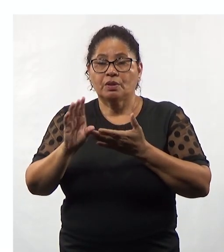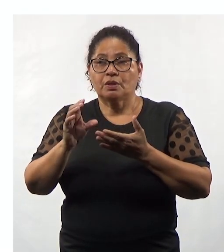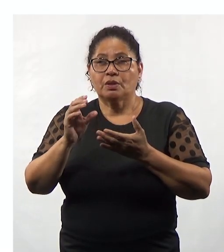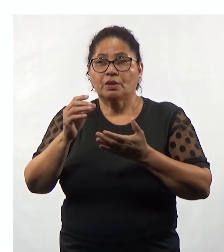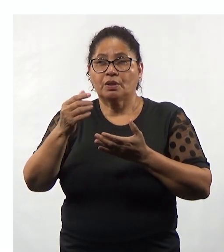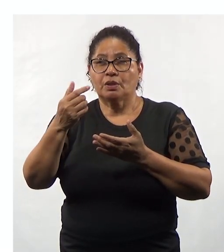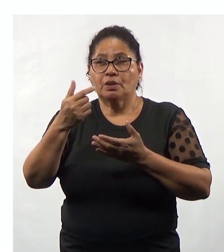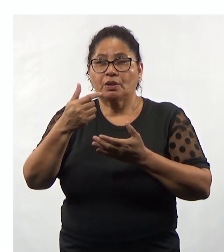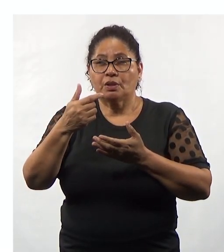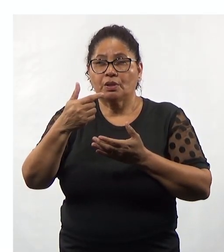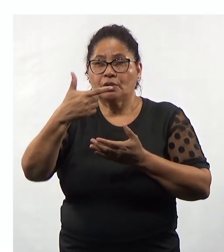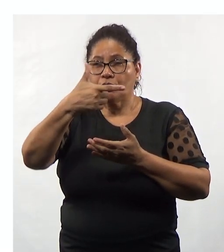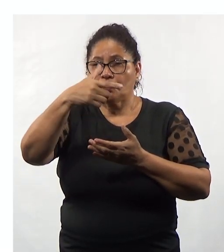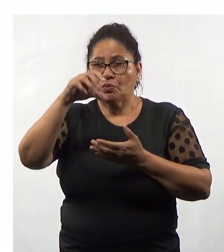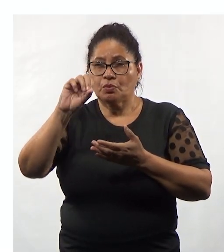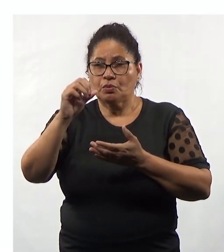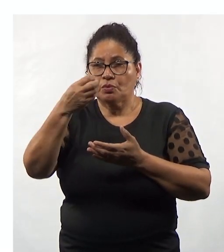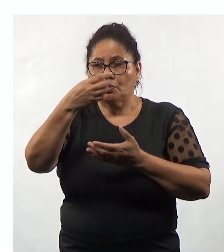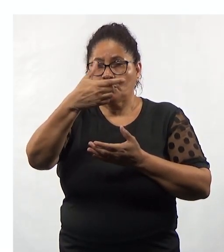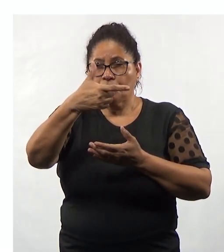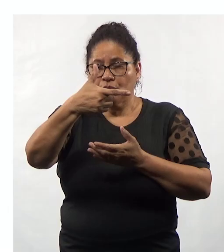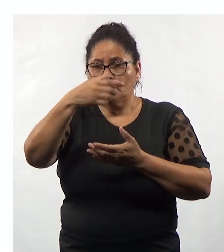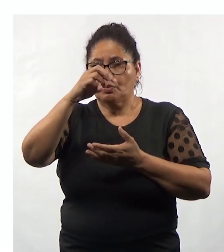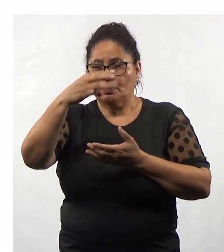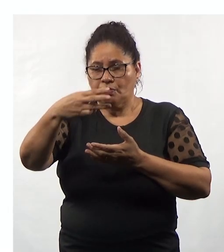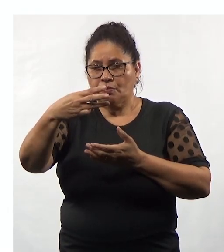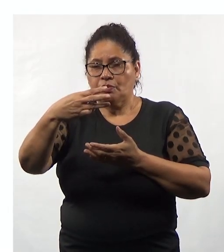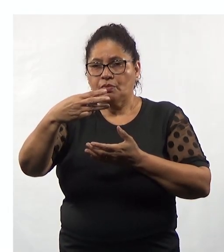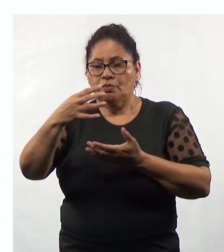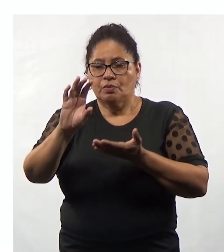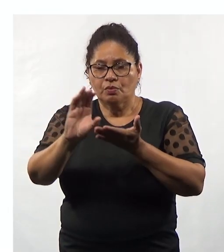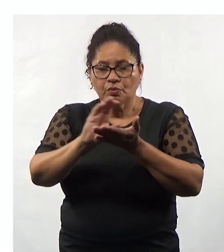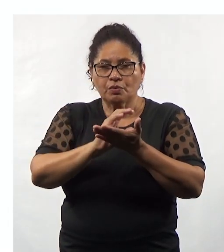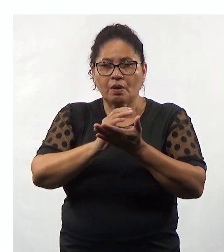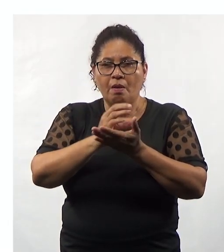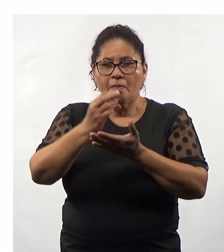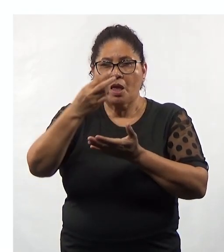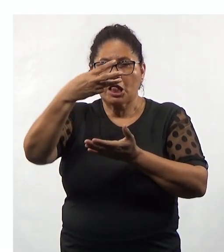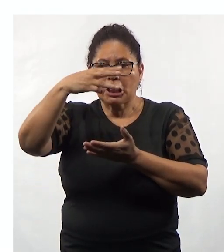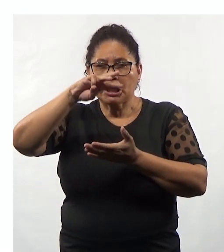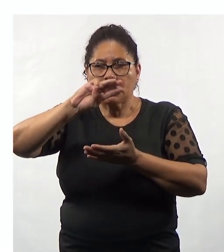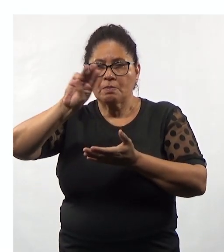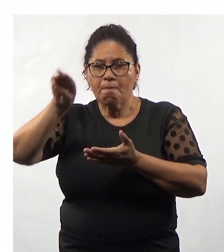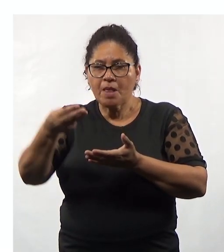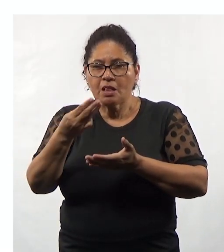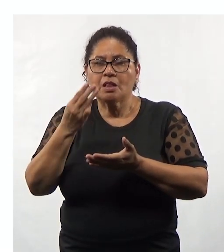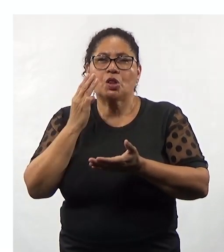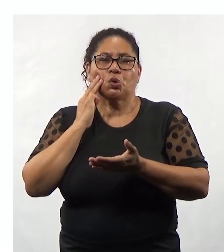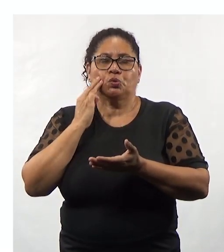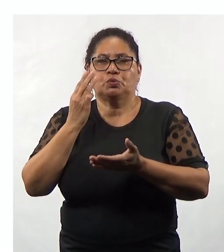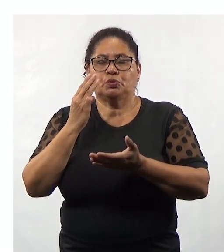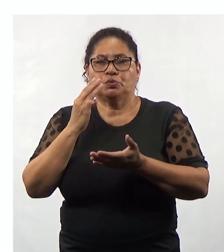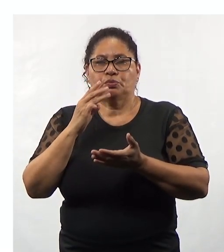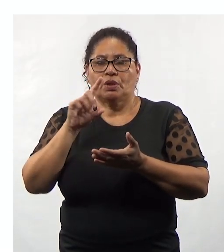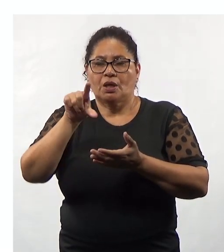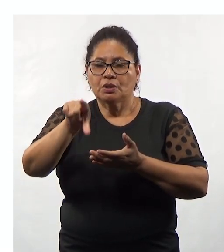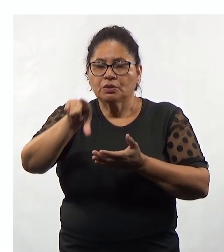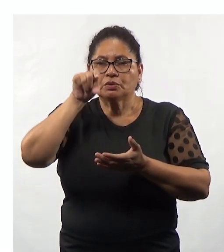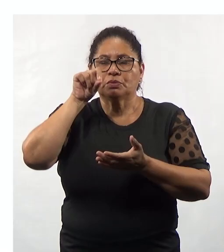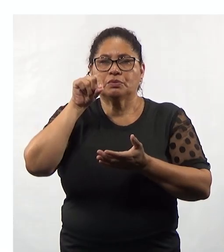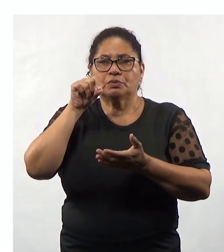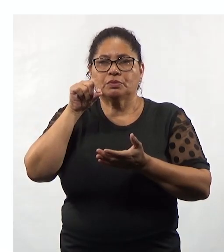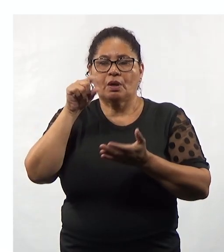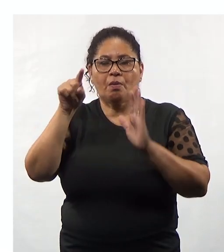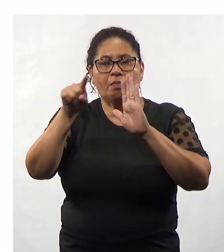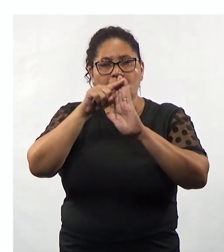de 2023 um orçamento da ordem de 3 milhões para realizar uma coleta seletiva, para